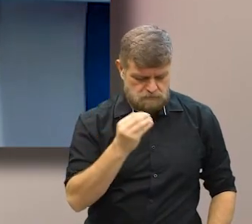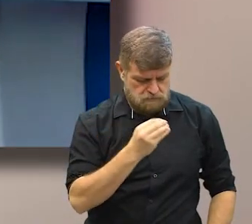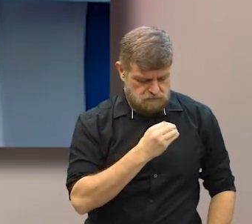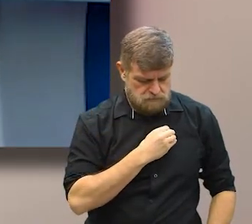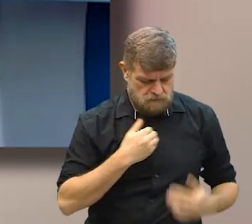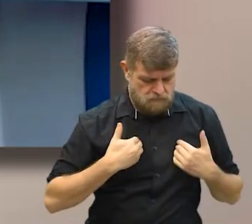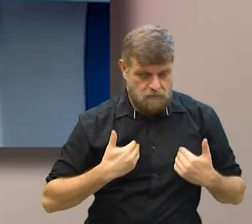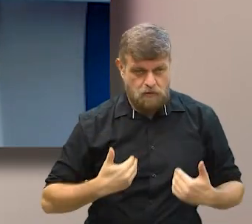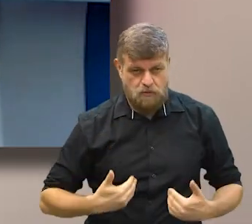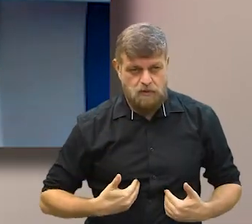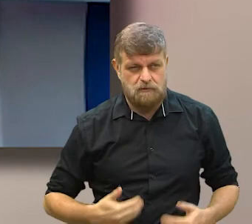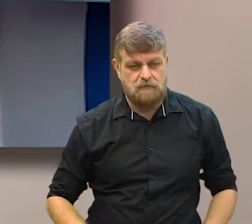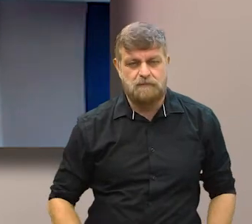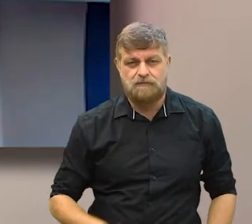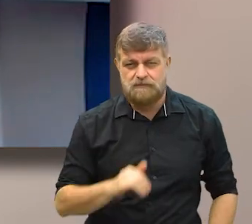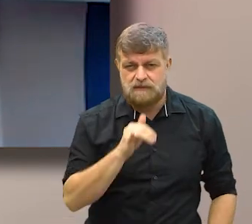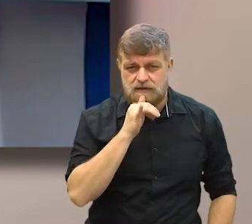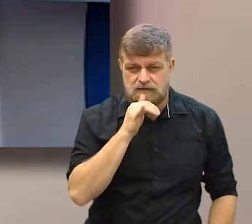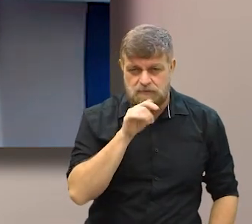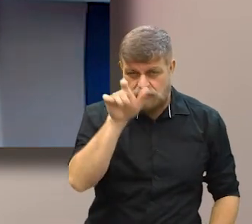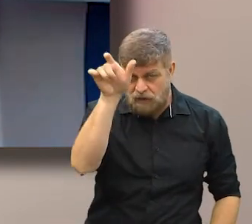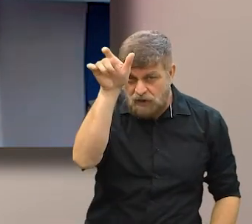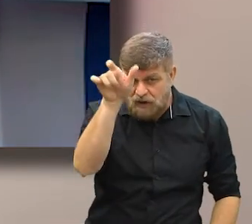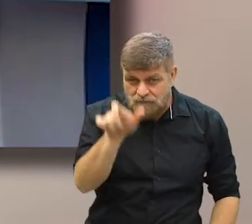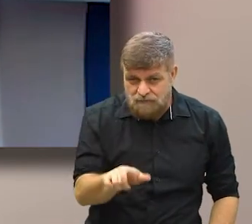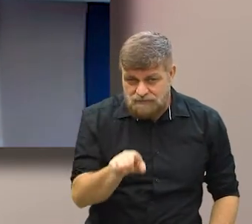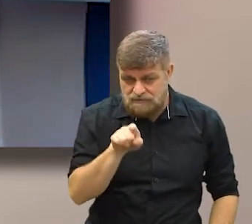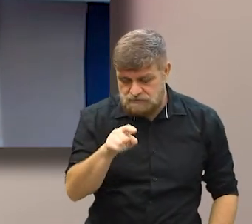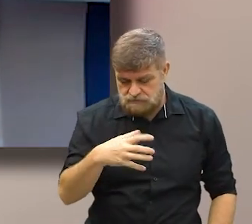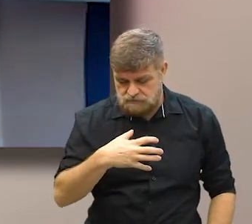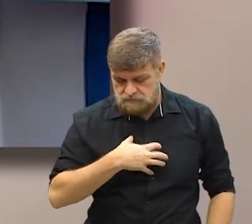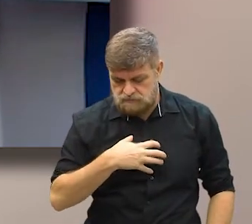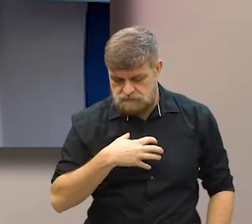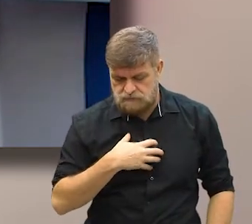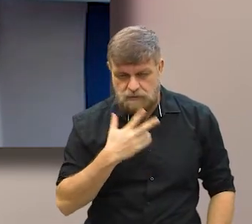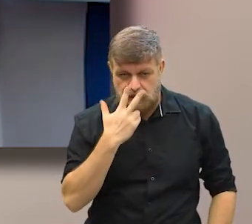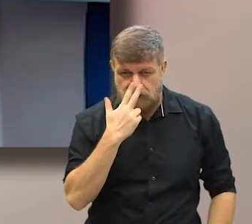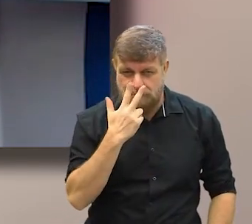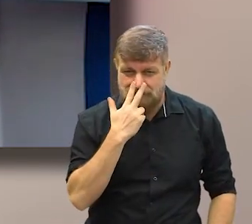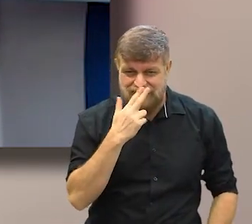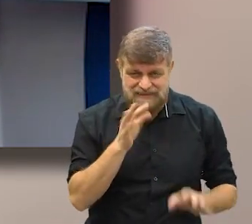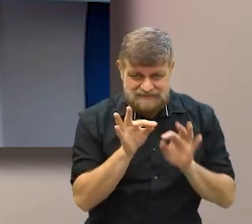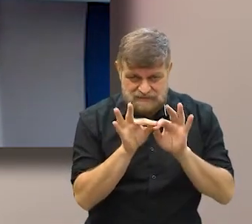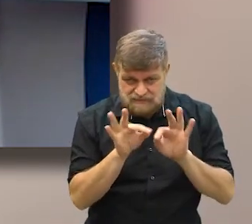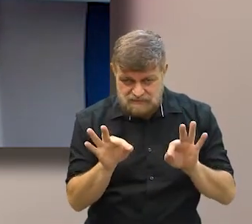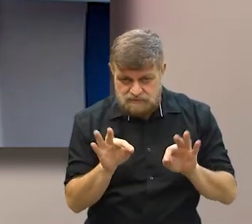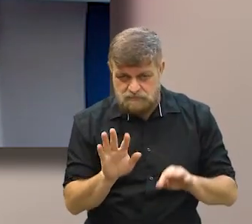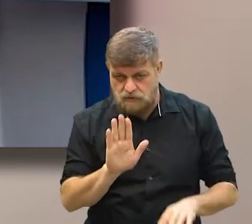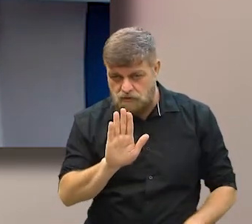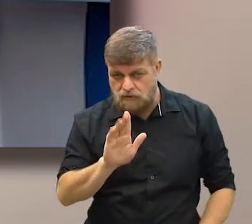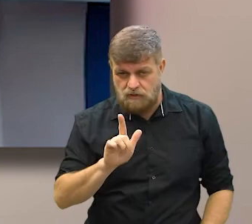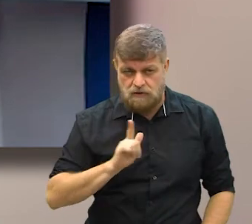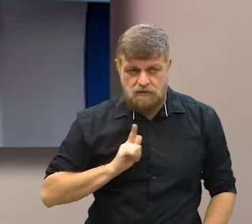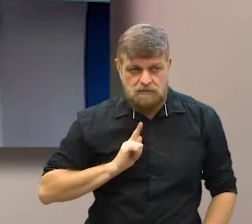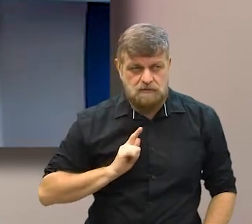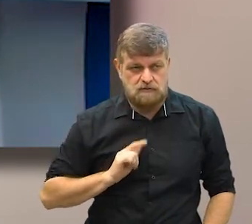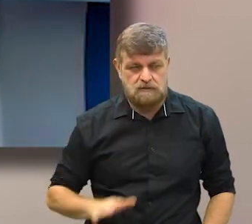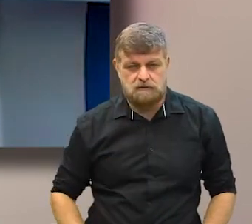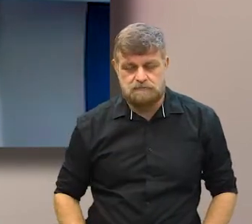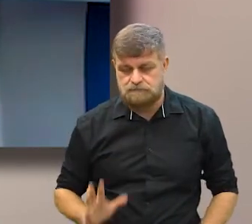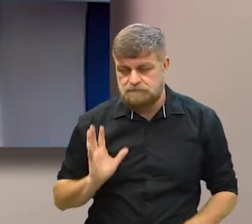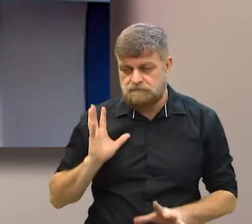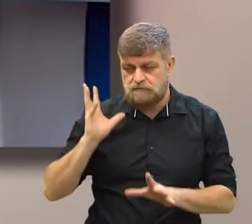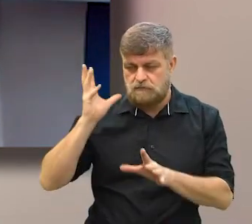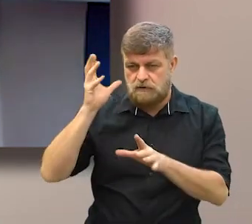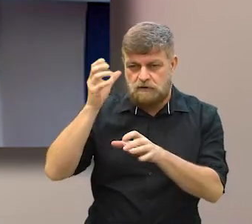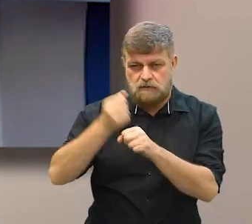do meu corpo. Então, aí você está unindo, parece que não, parece simples, só que você está unindo um